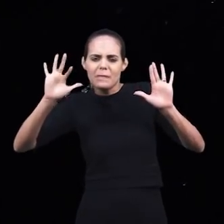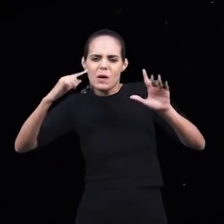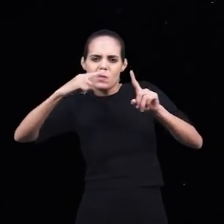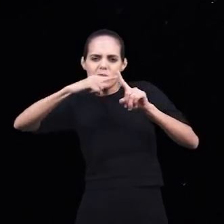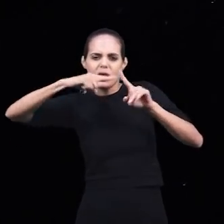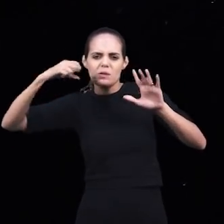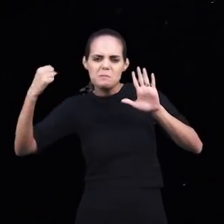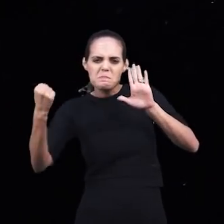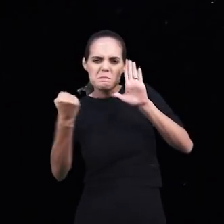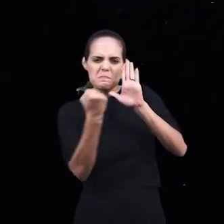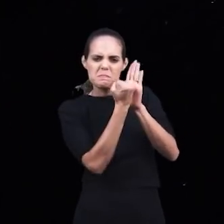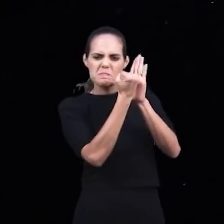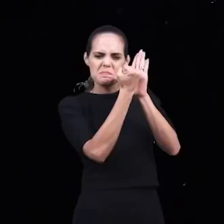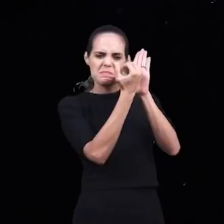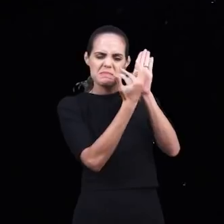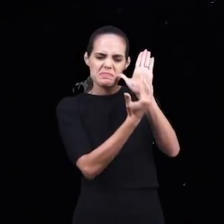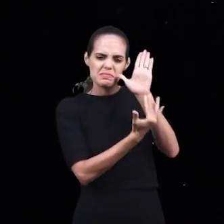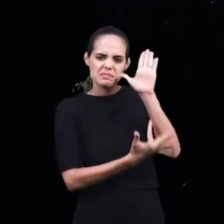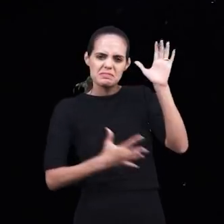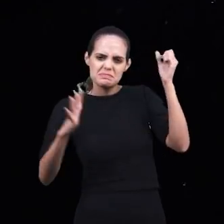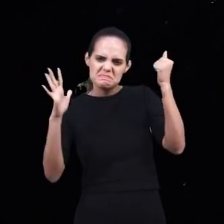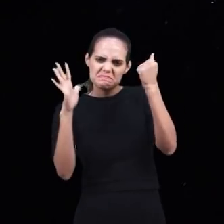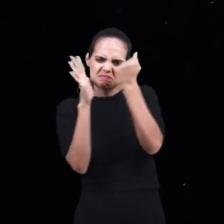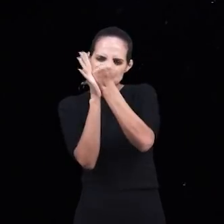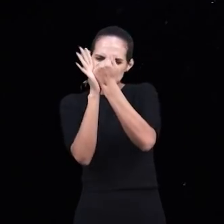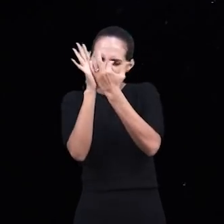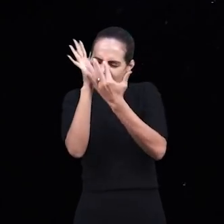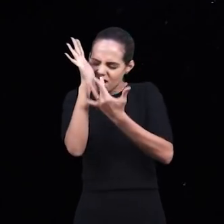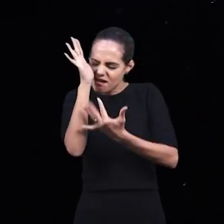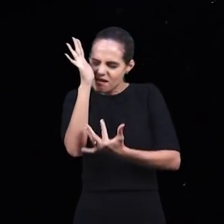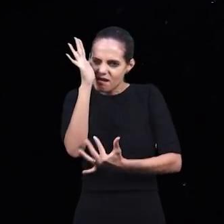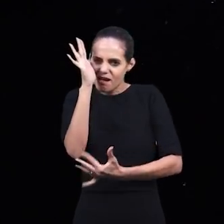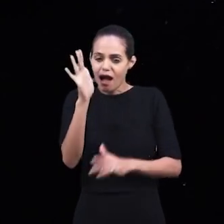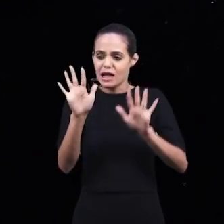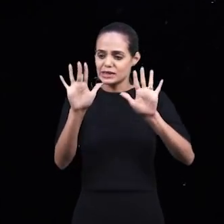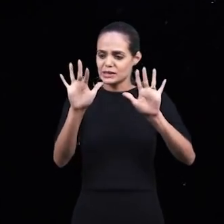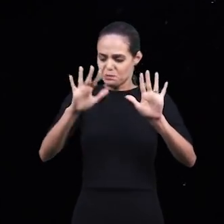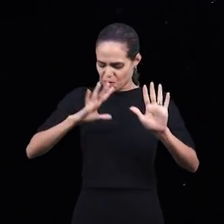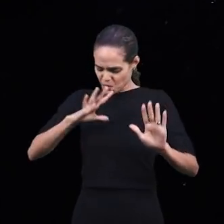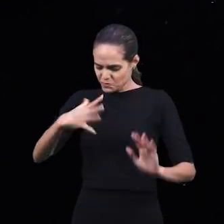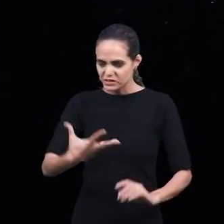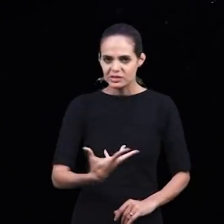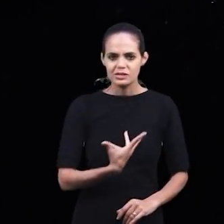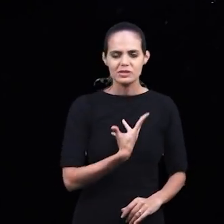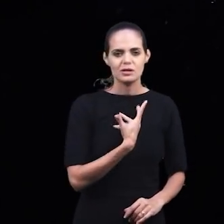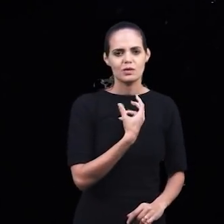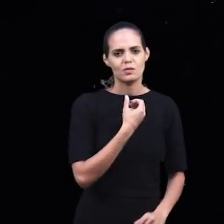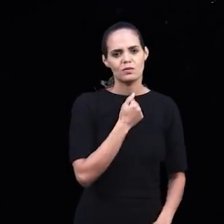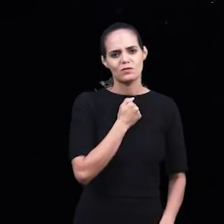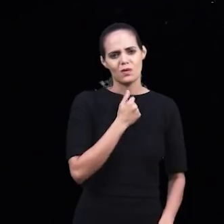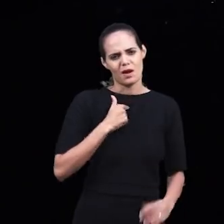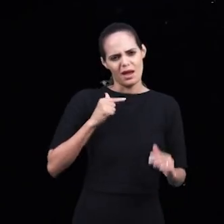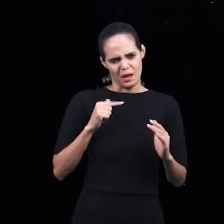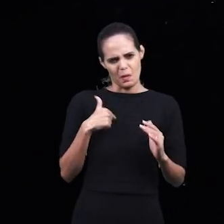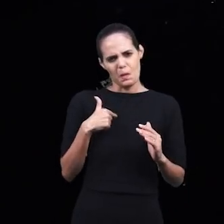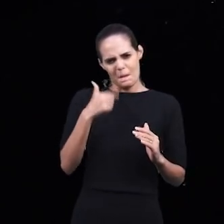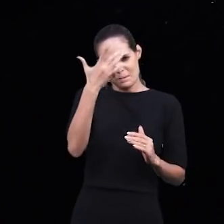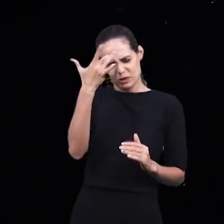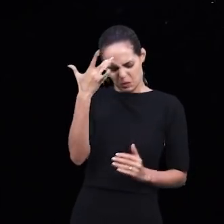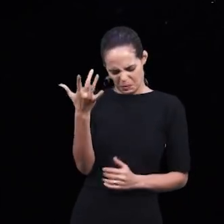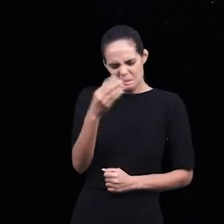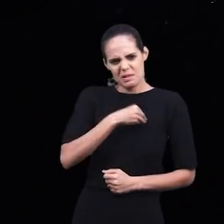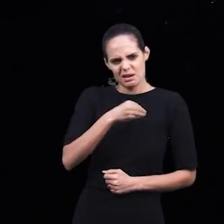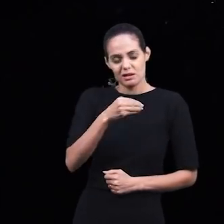cruz ferida, me salvou tão pecador. A